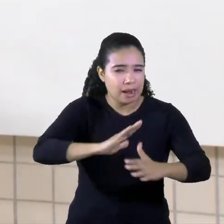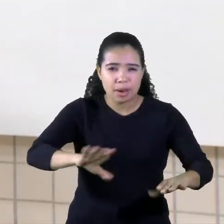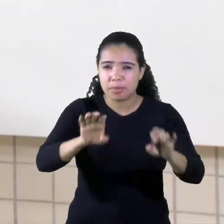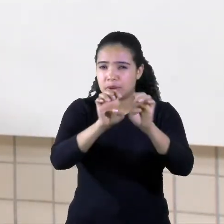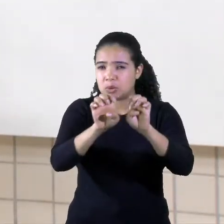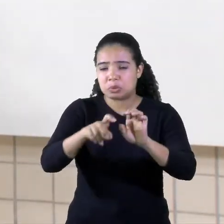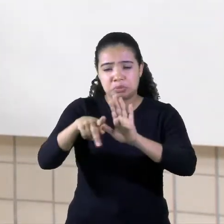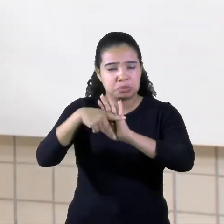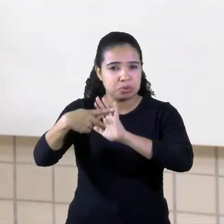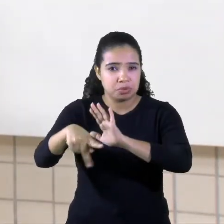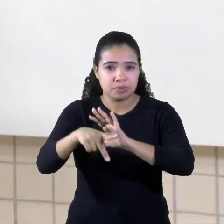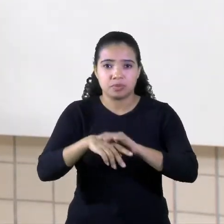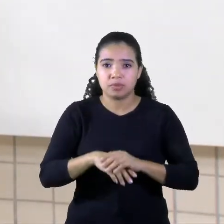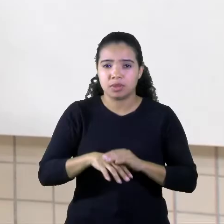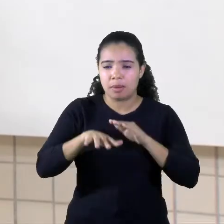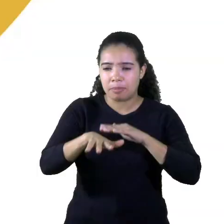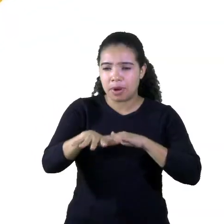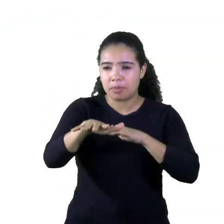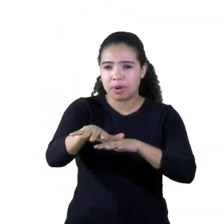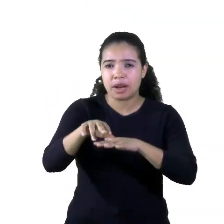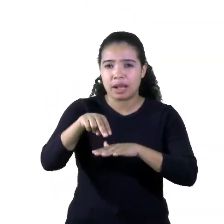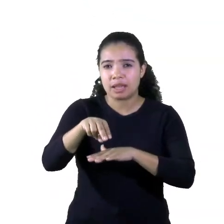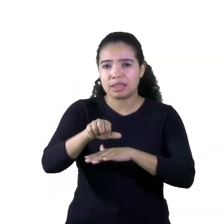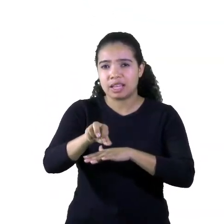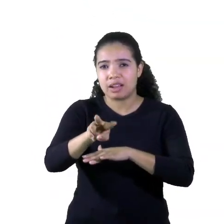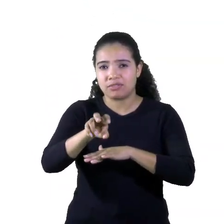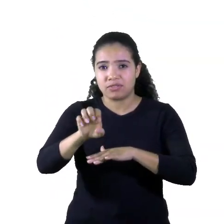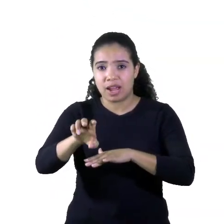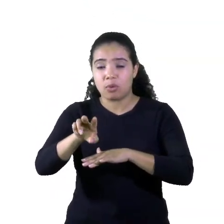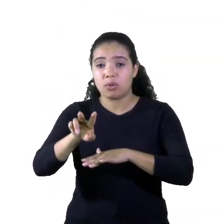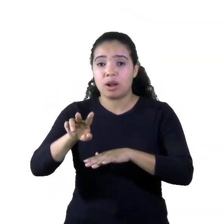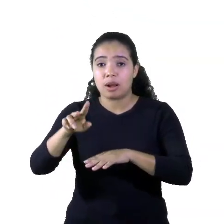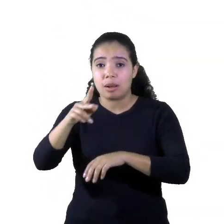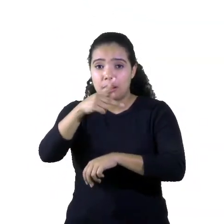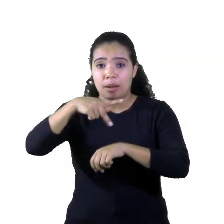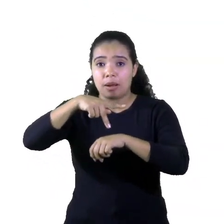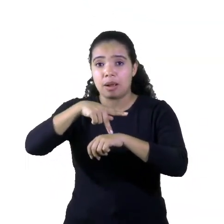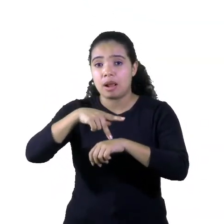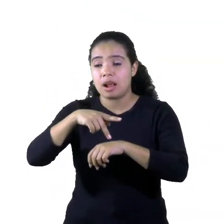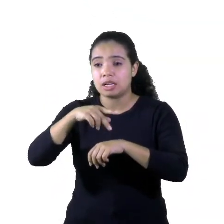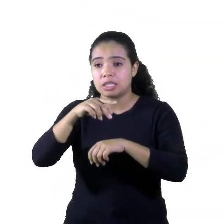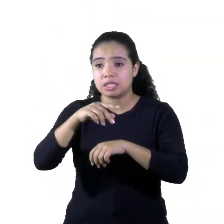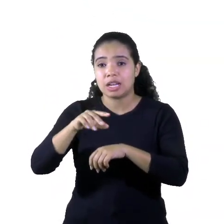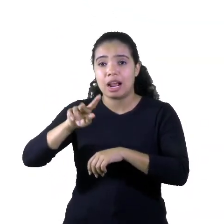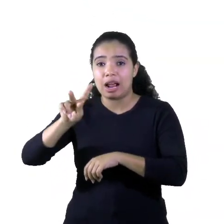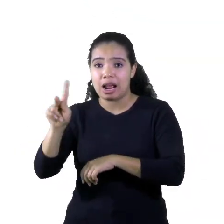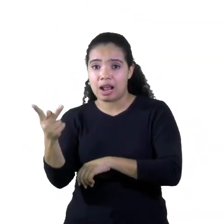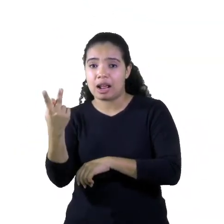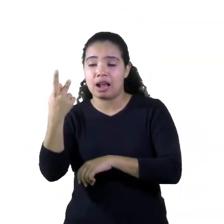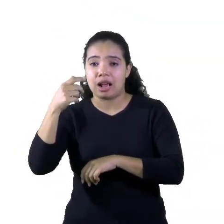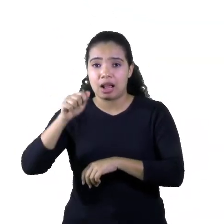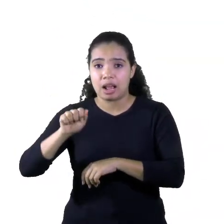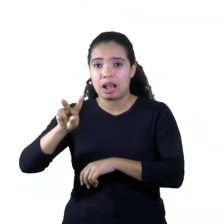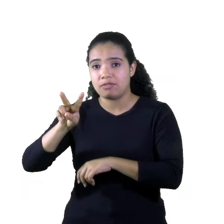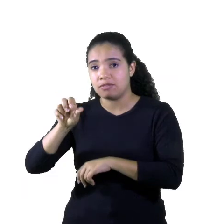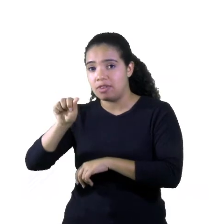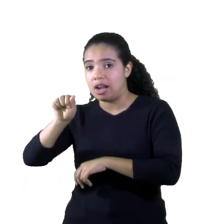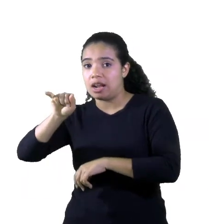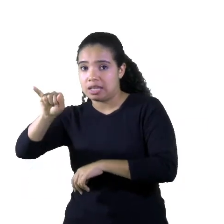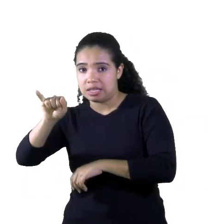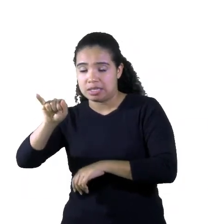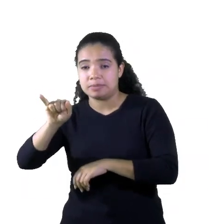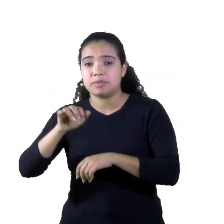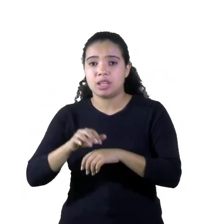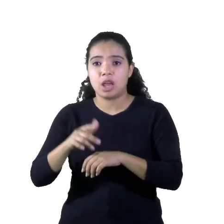Eles realizaram então um ataque à base naval na região do Havaí, à base de Pearl Harbor, certo? Lá